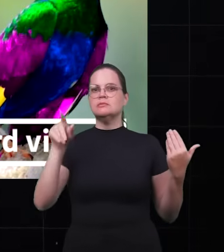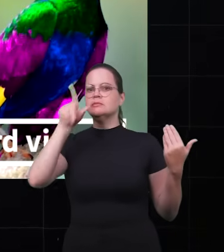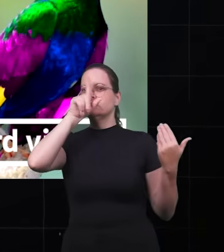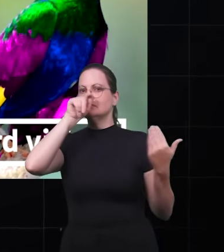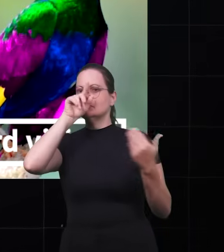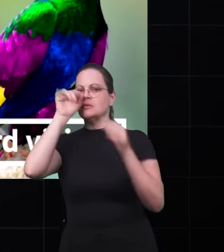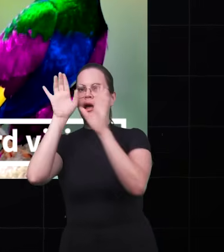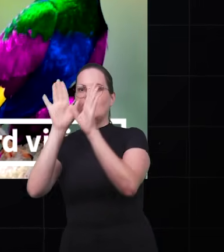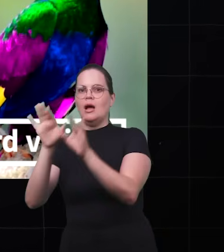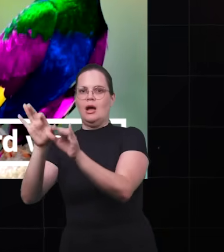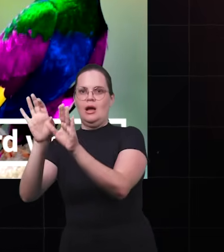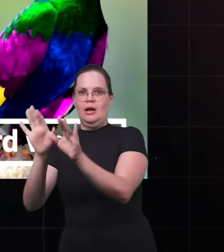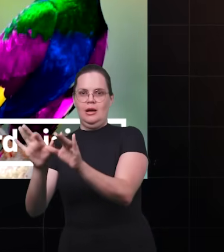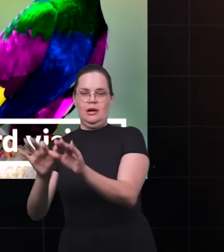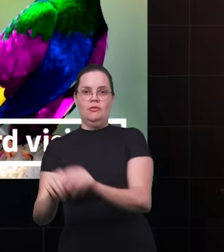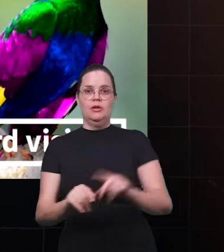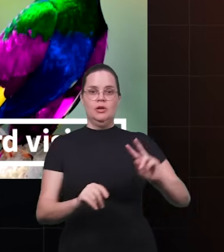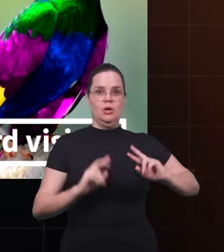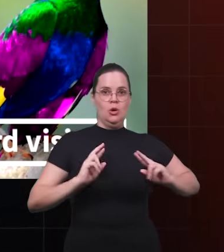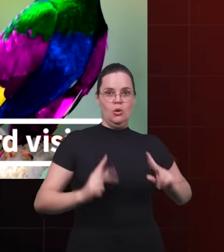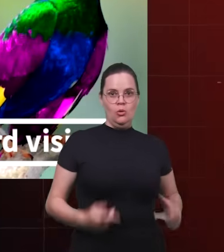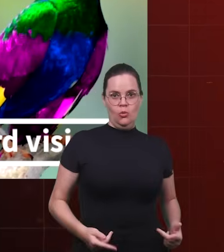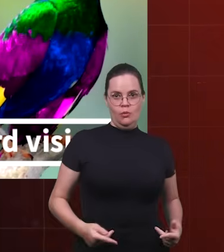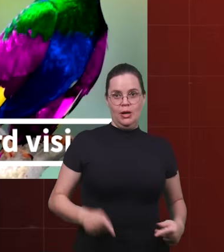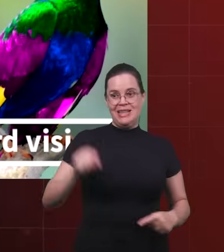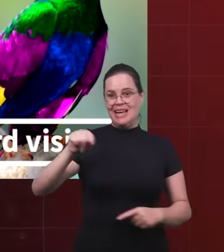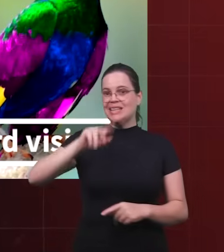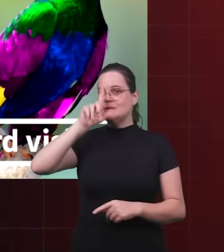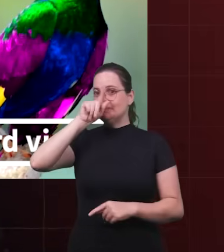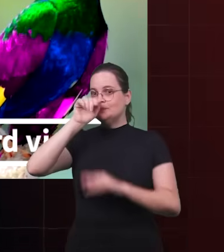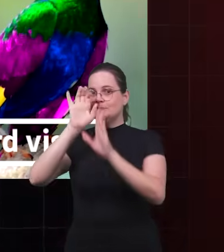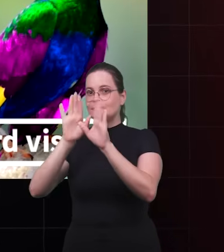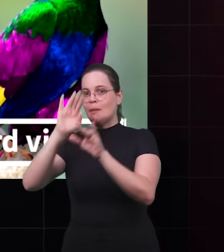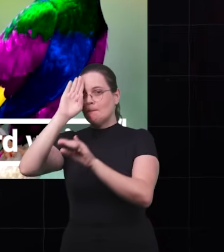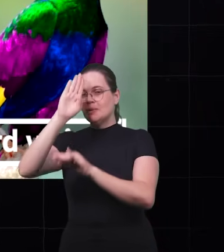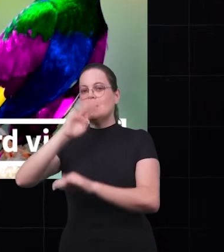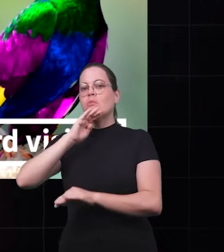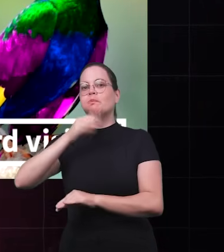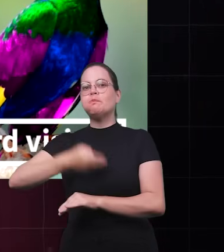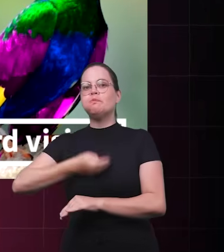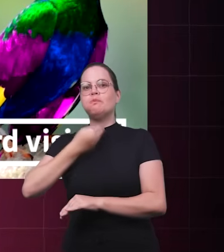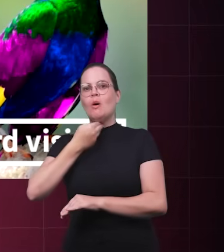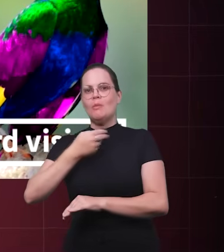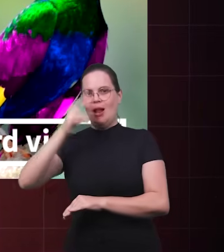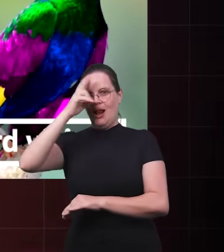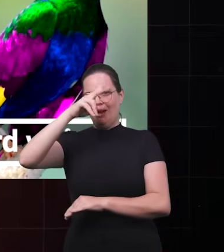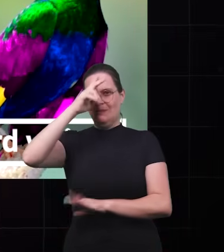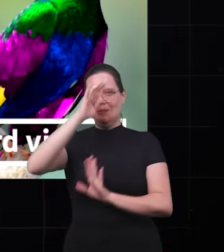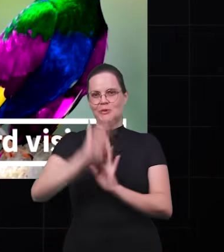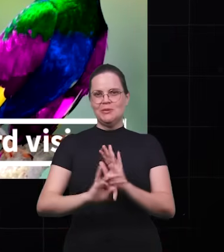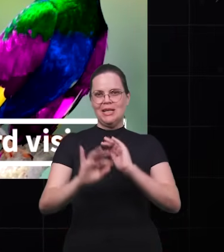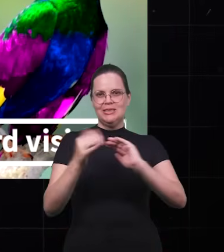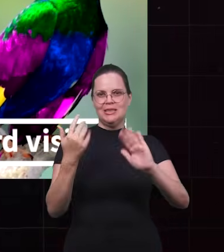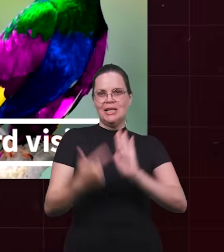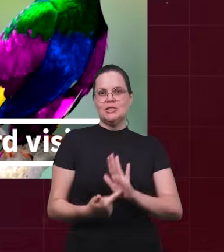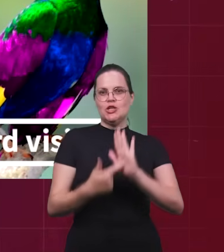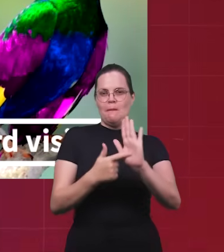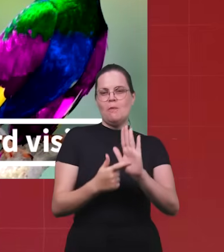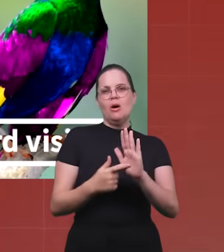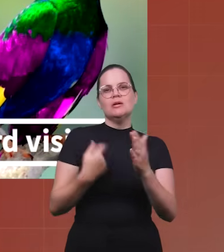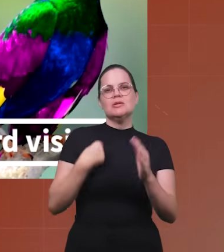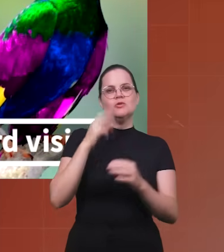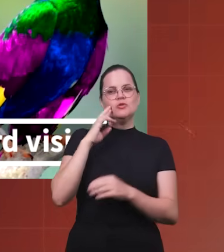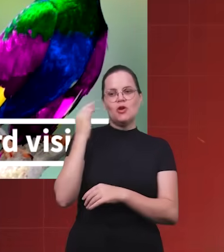aves, principalmente pombas. A gente vai até lembrar daquele texto de Cantares, né? Seus olhos são como os das